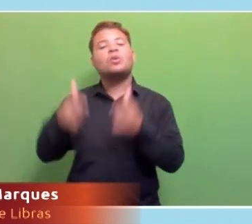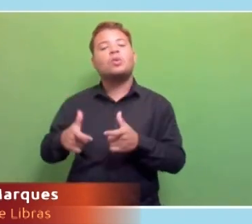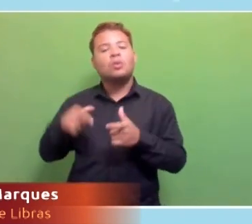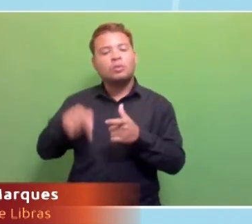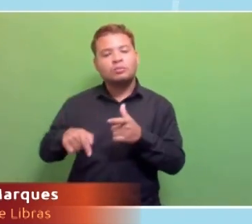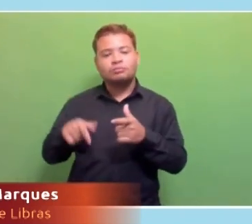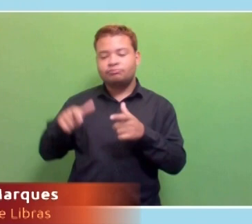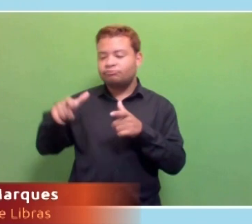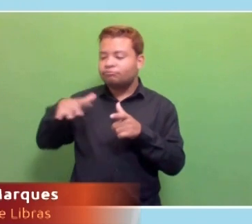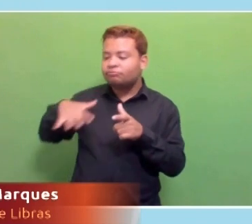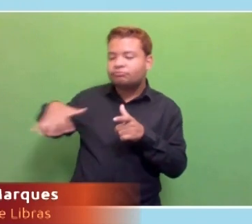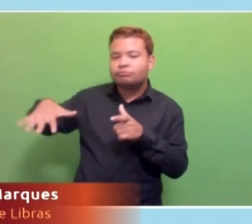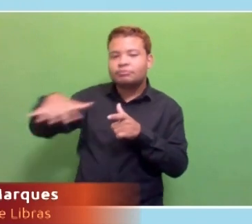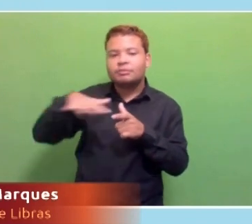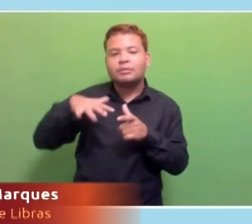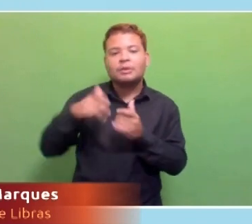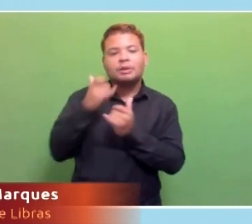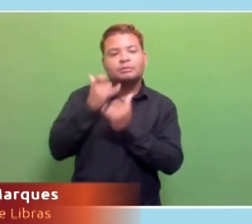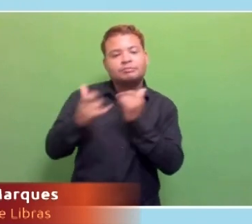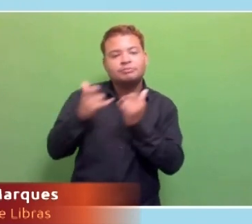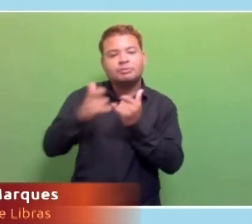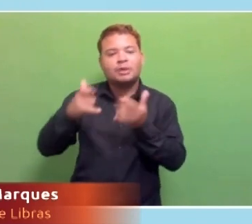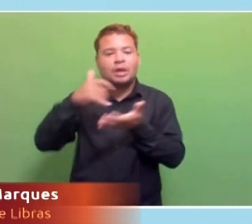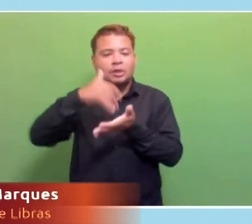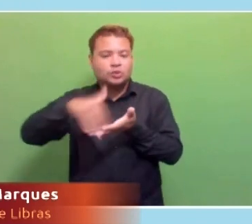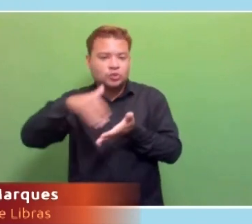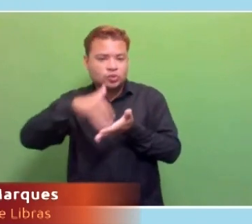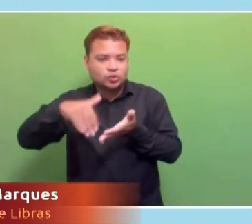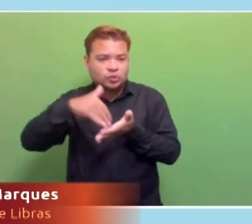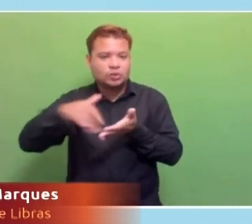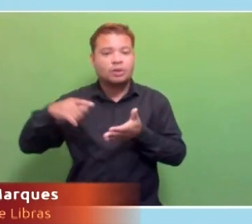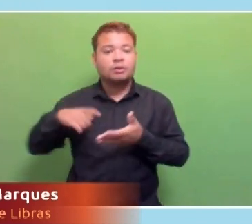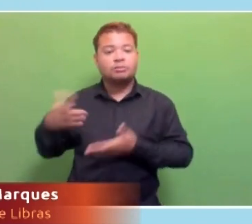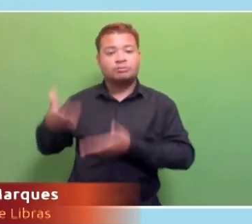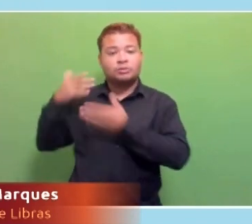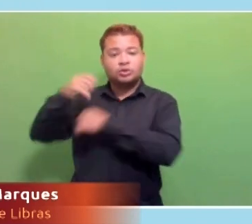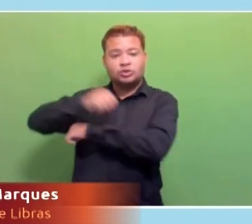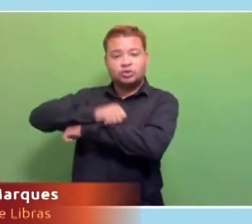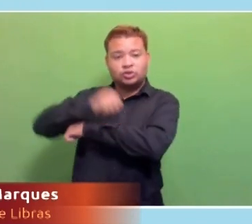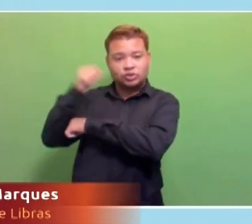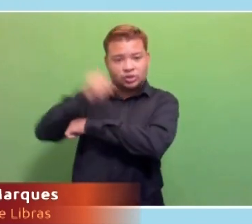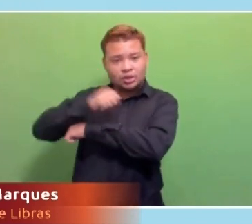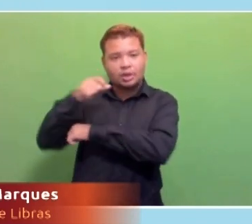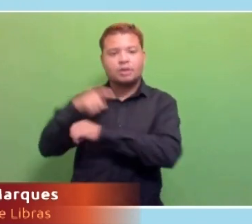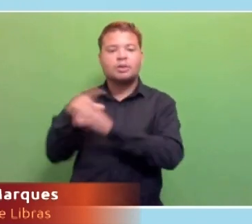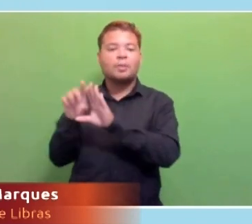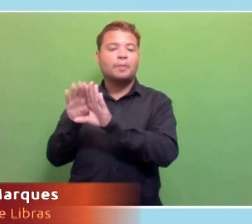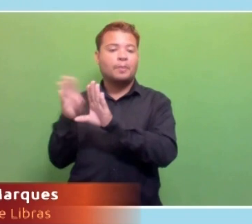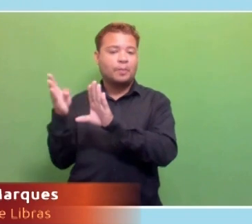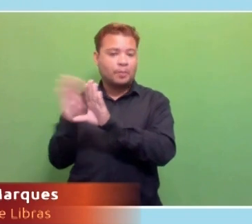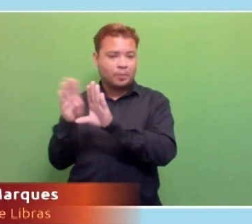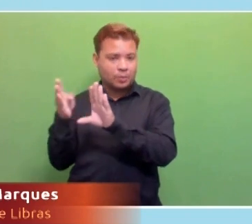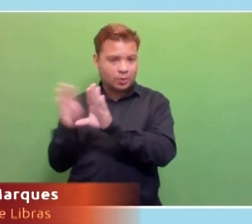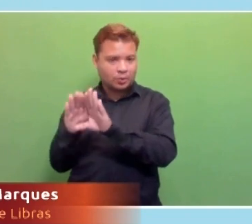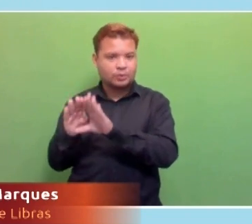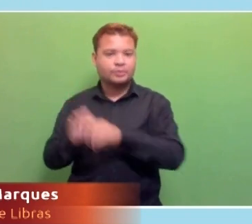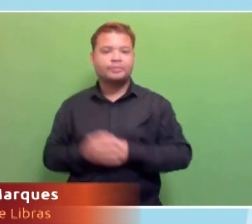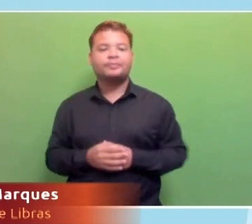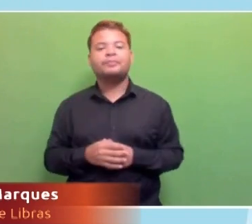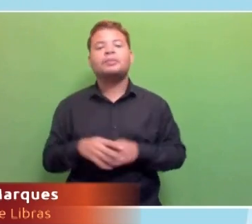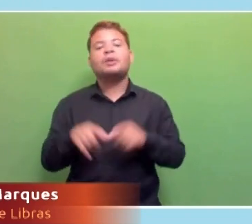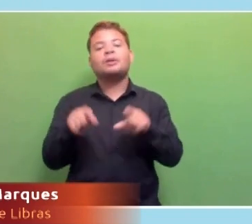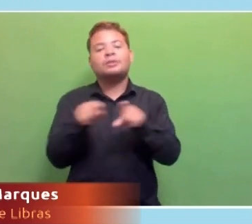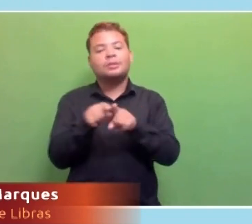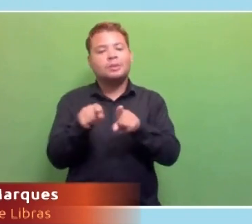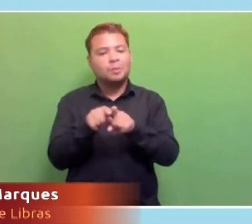lembra um escritório, atrás de mim há uma janela, uma porta, e conto com a participação